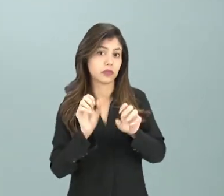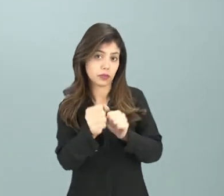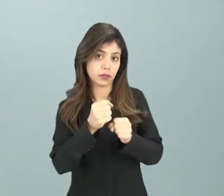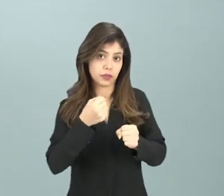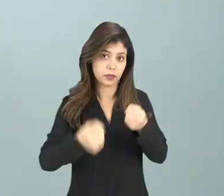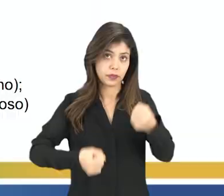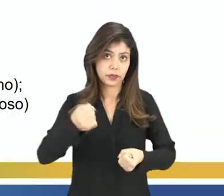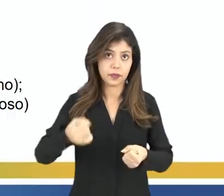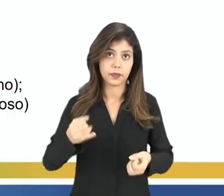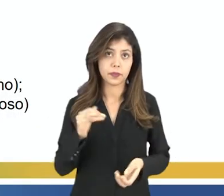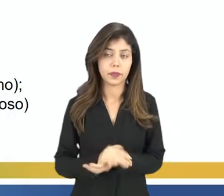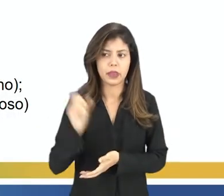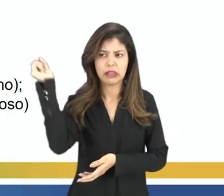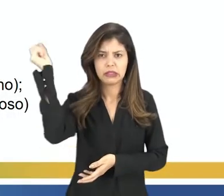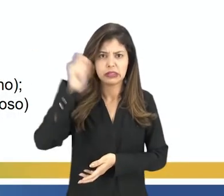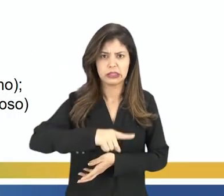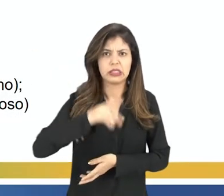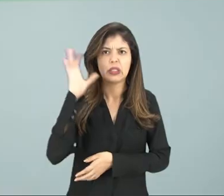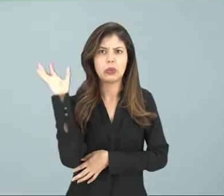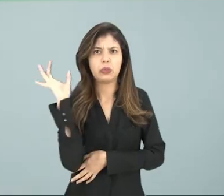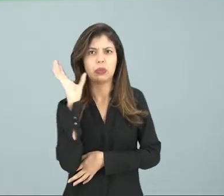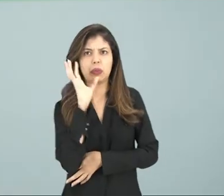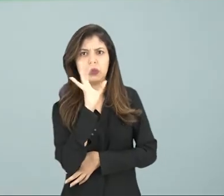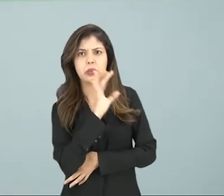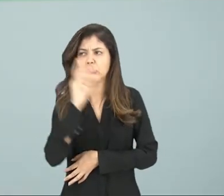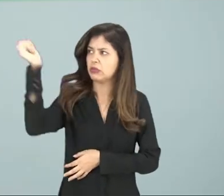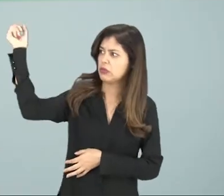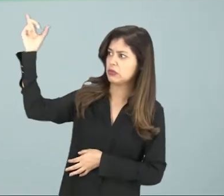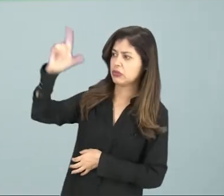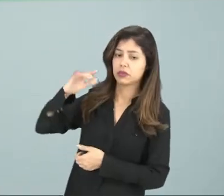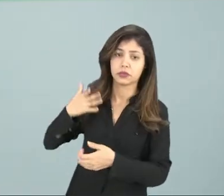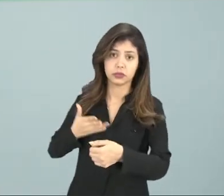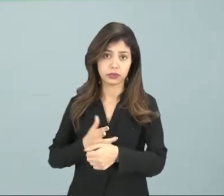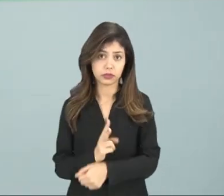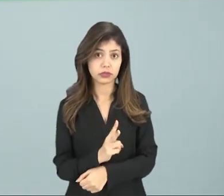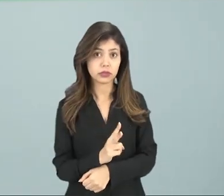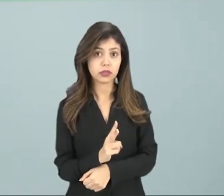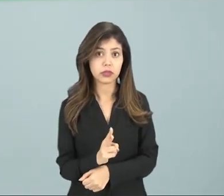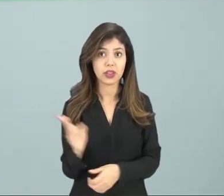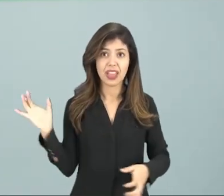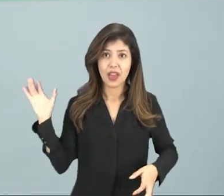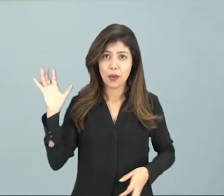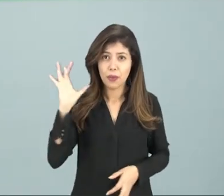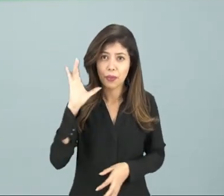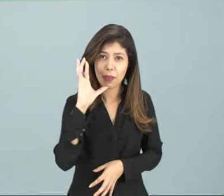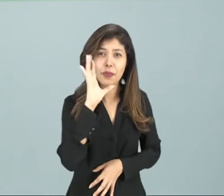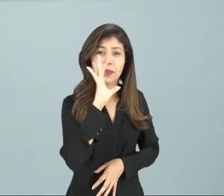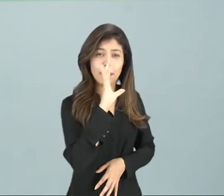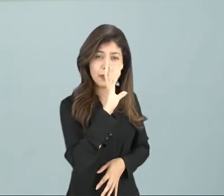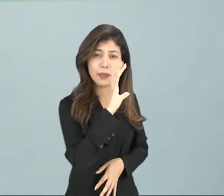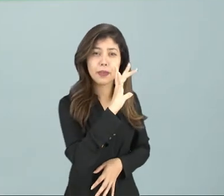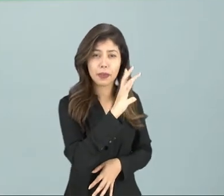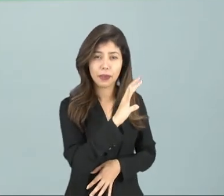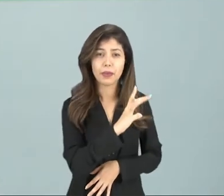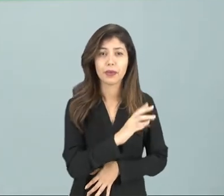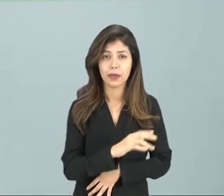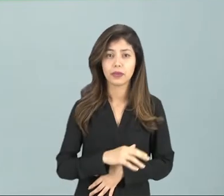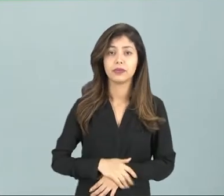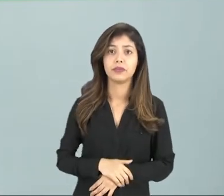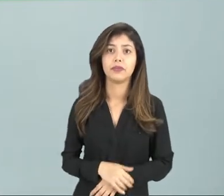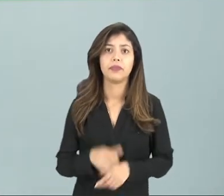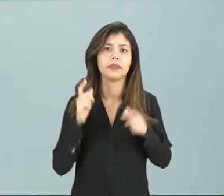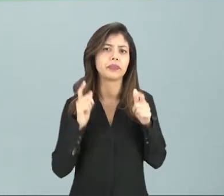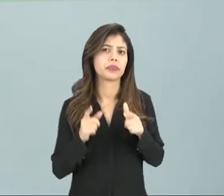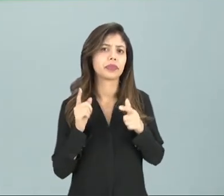que o carro tava no sol quente quando você entra o carro tá muito quente muito aquecido